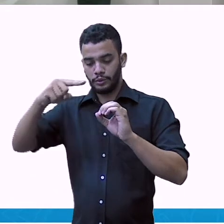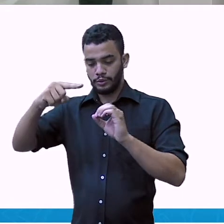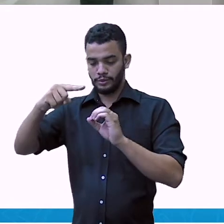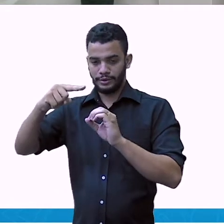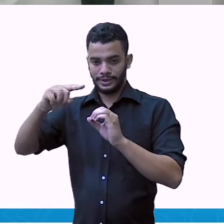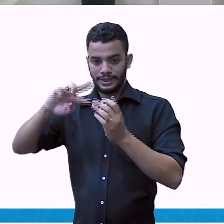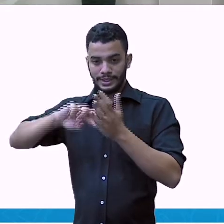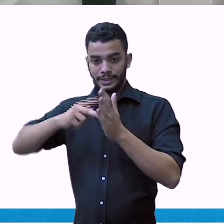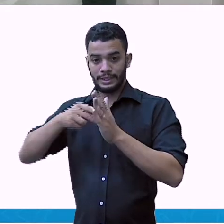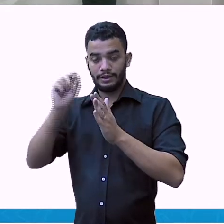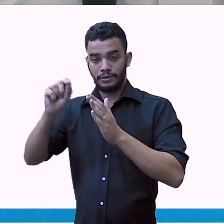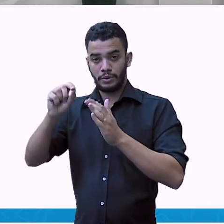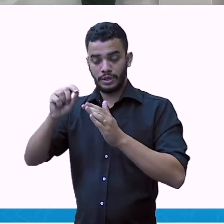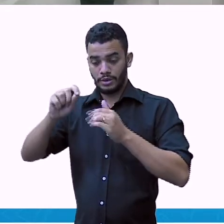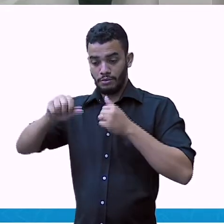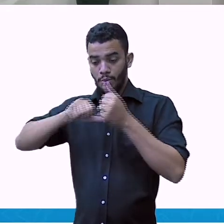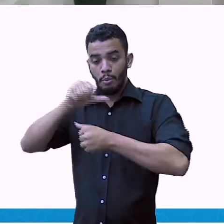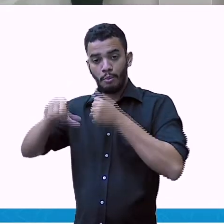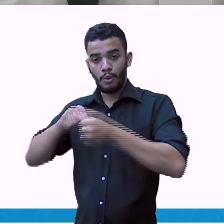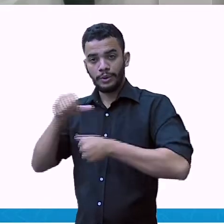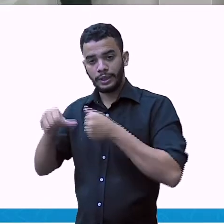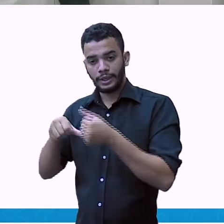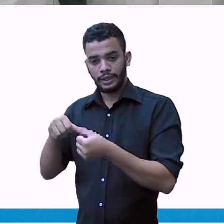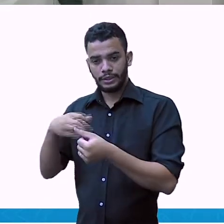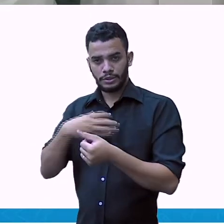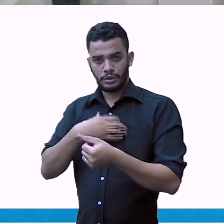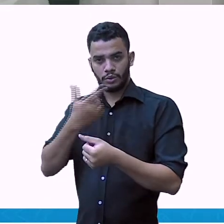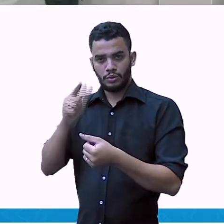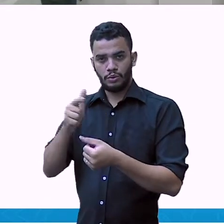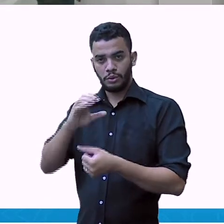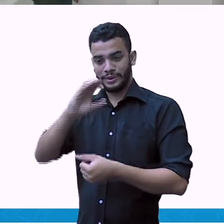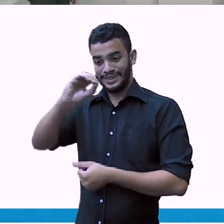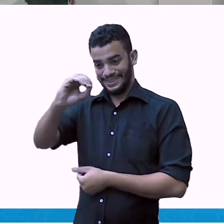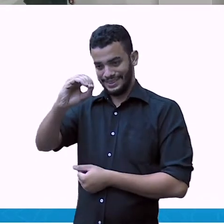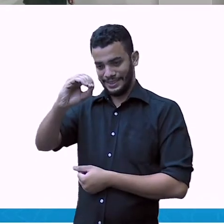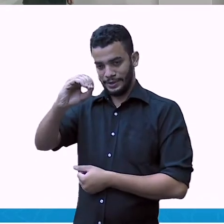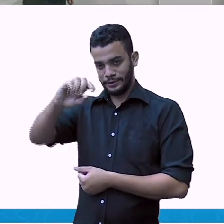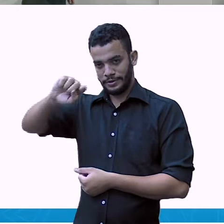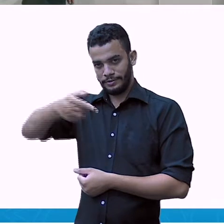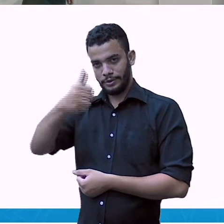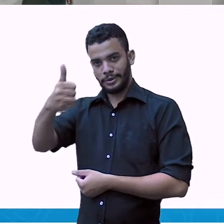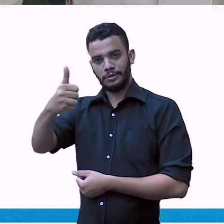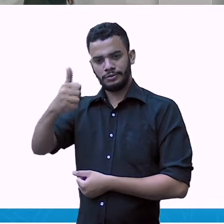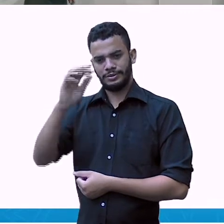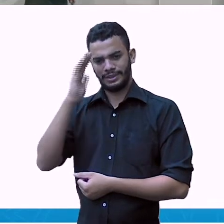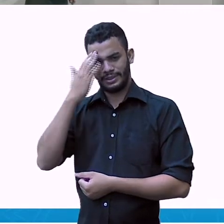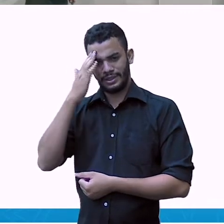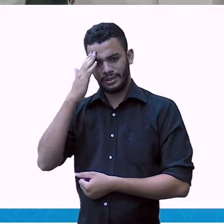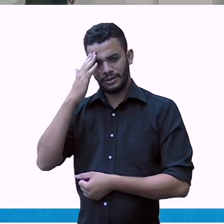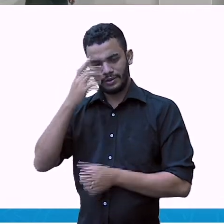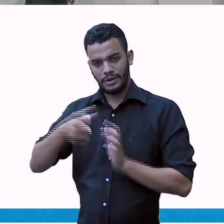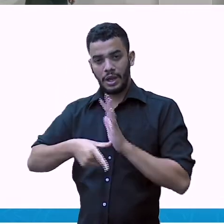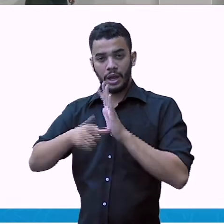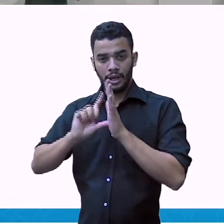ter também um algarismo, pois no número 10 eu tenho apenas um número